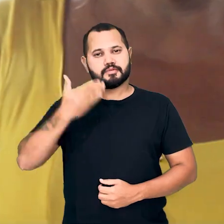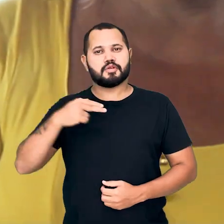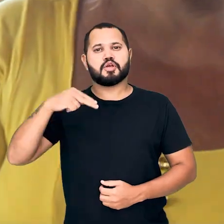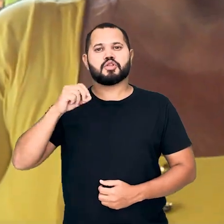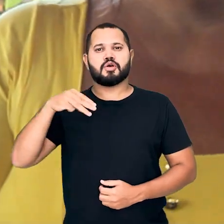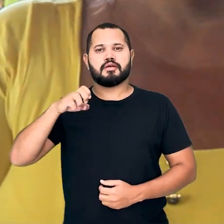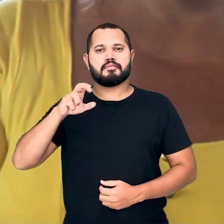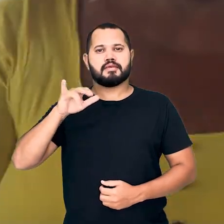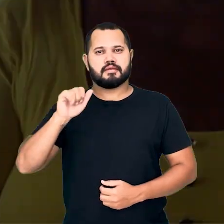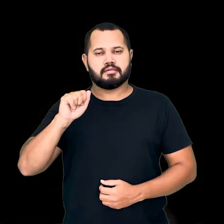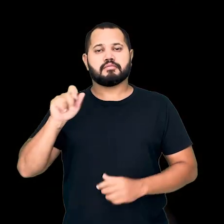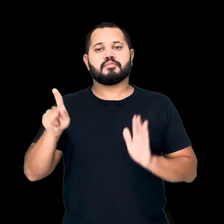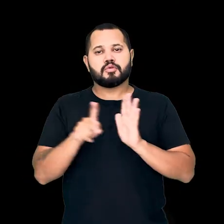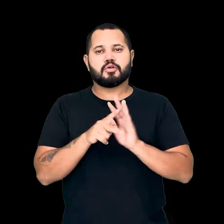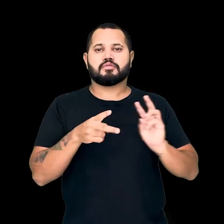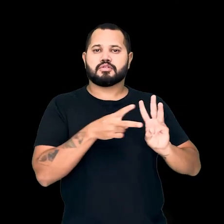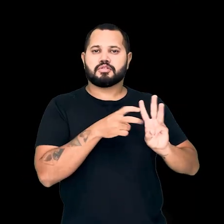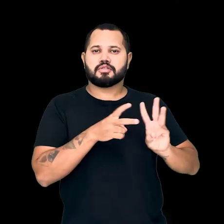Noília, do povo Dariano.